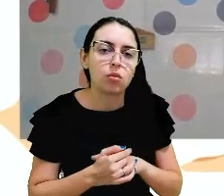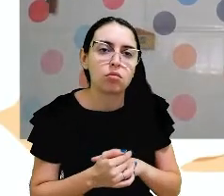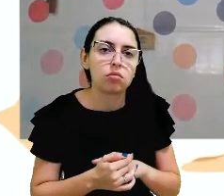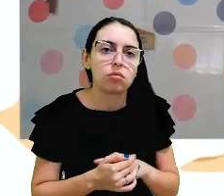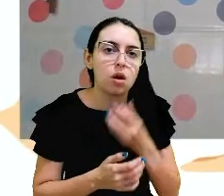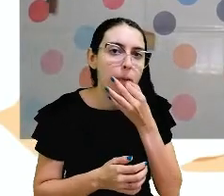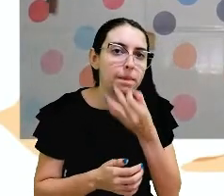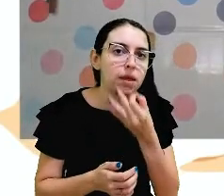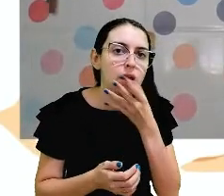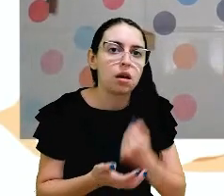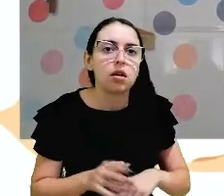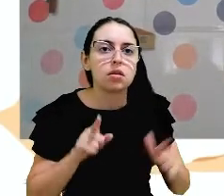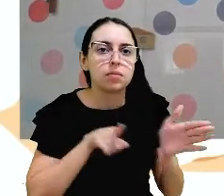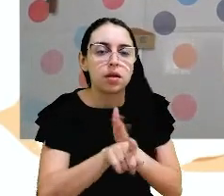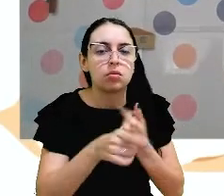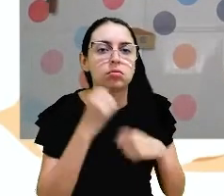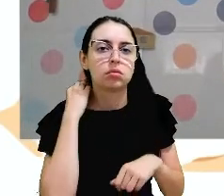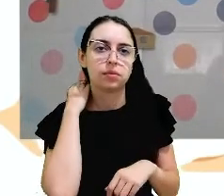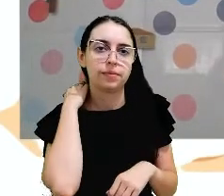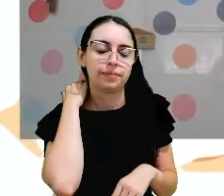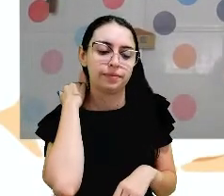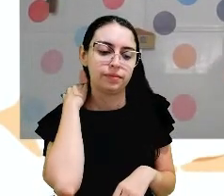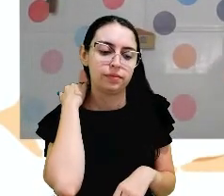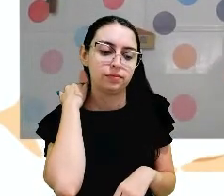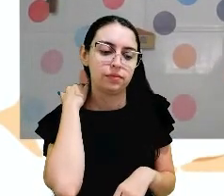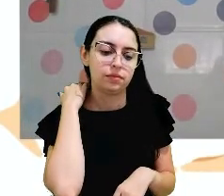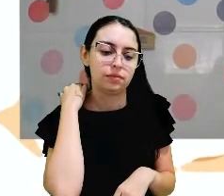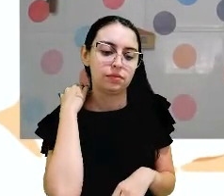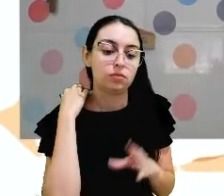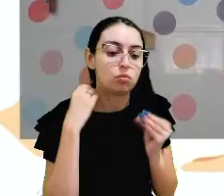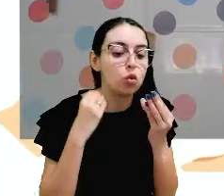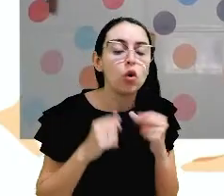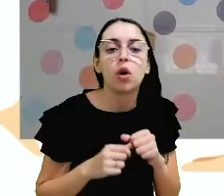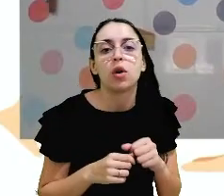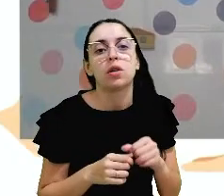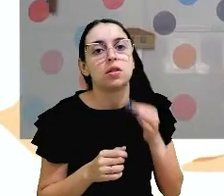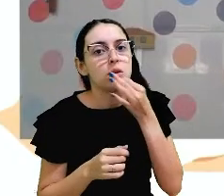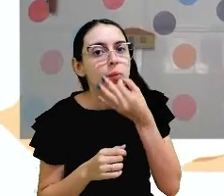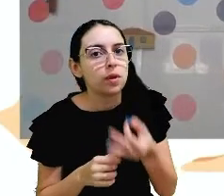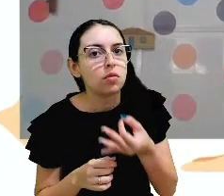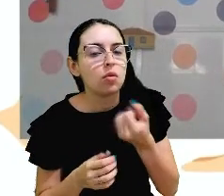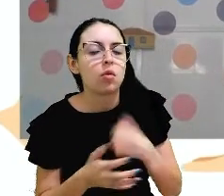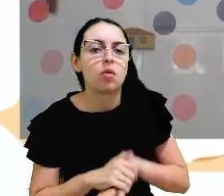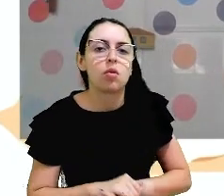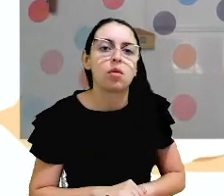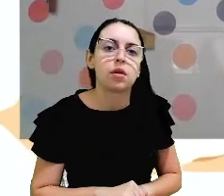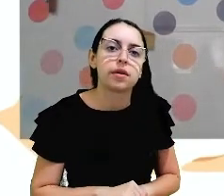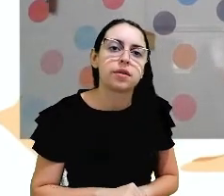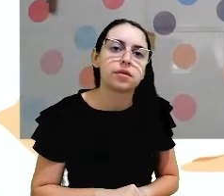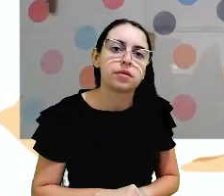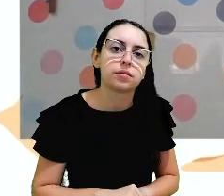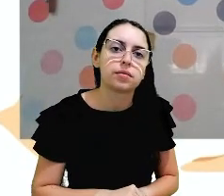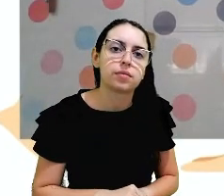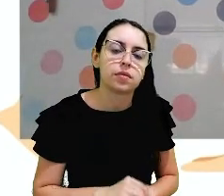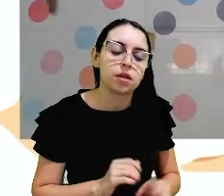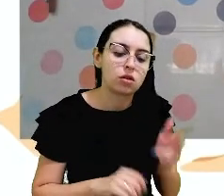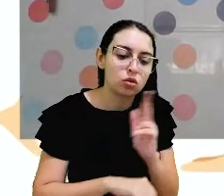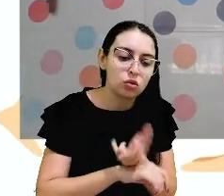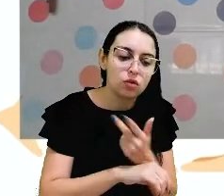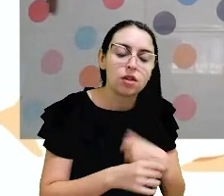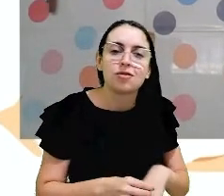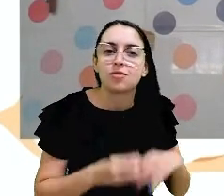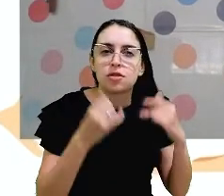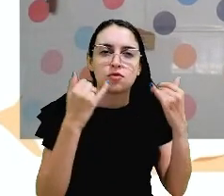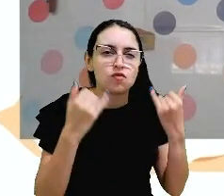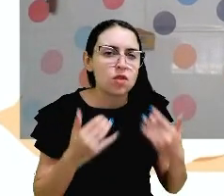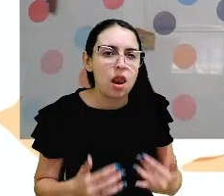e perguntas. Devo dizer aqui que, na maioria, são comentários, tanto ao documentário que foi exibido, muitos elogios